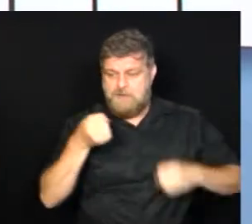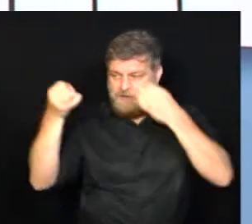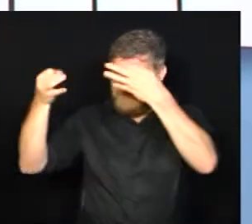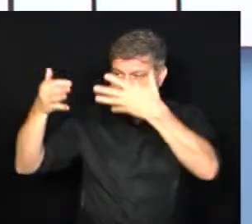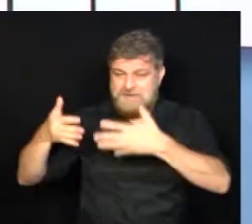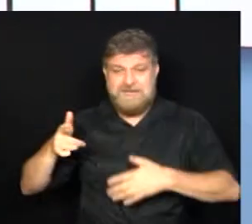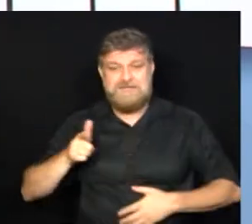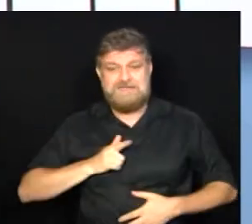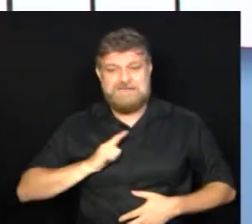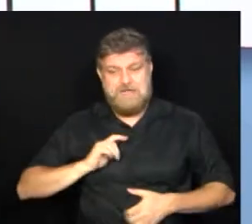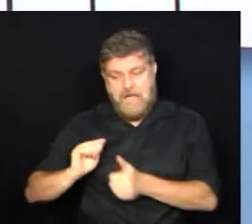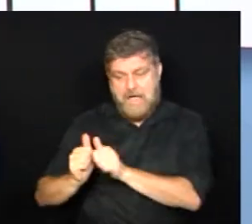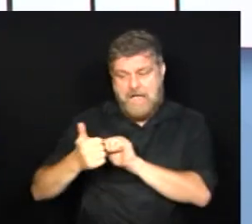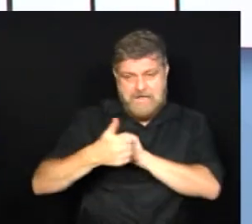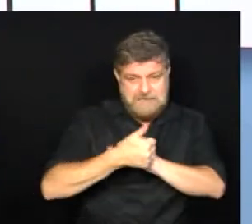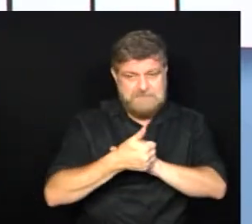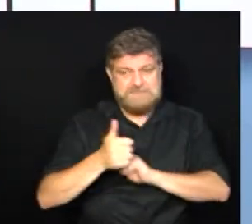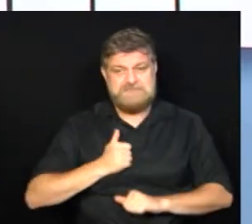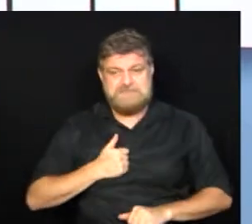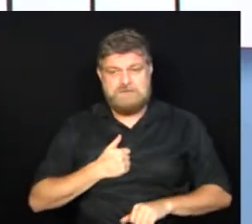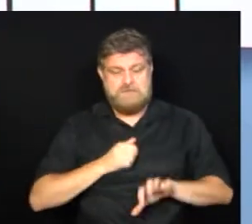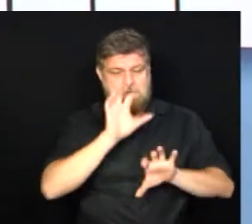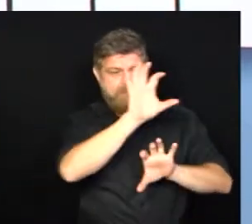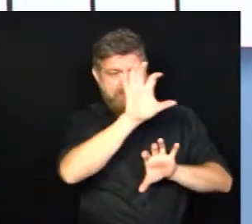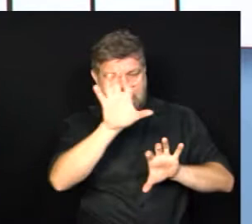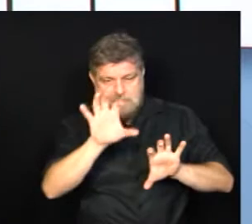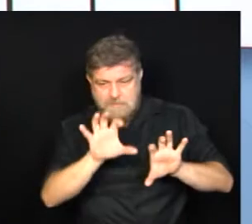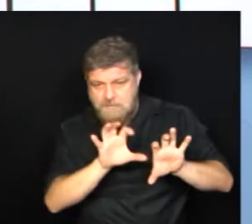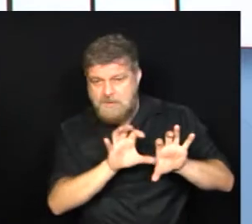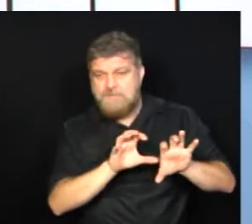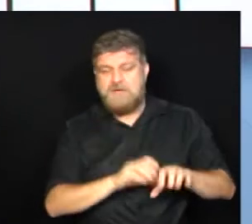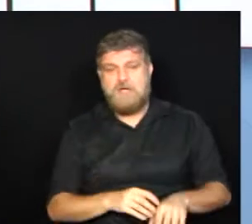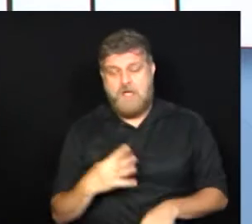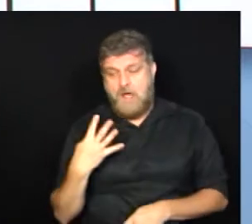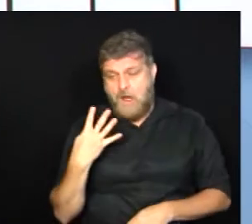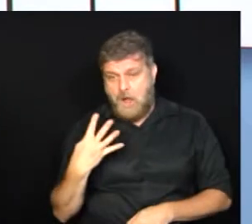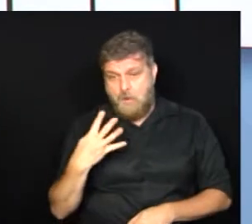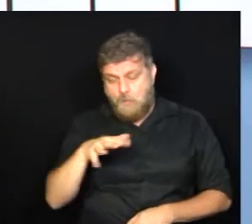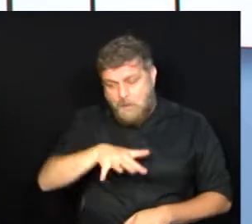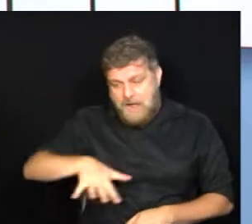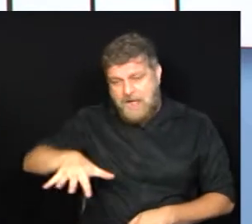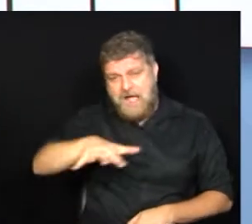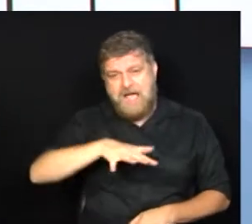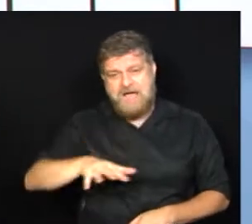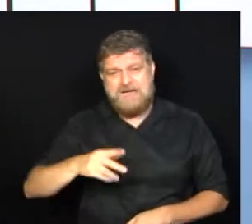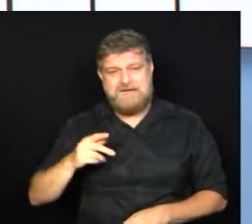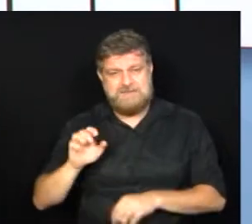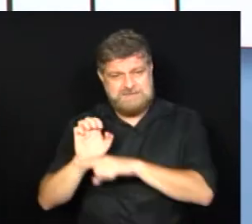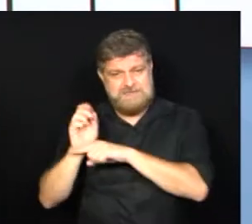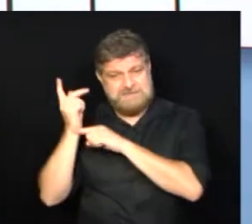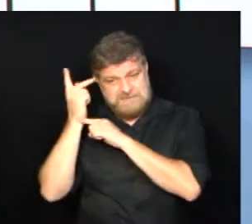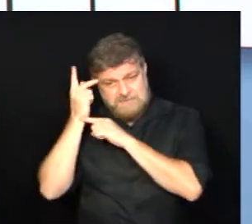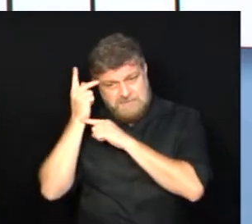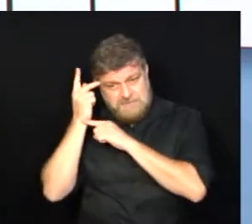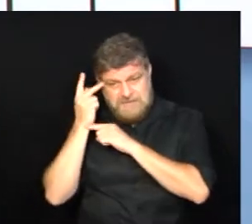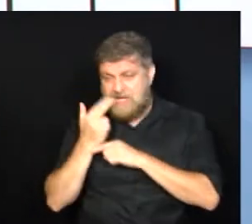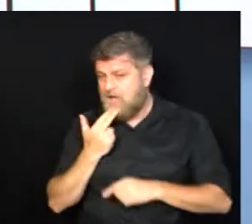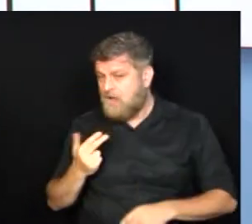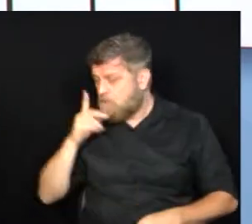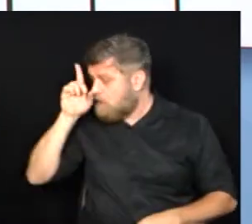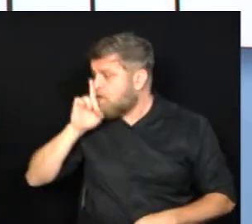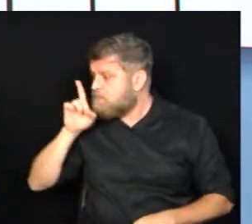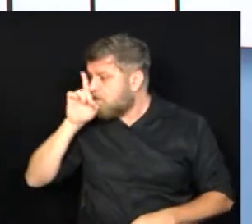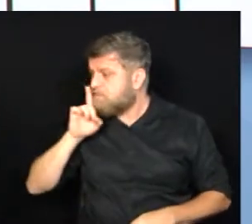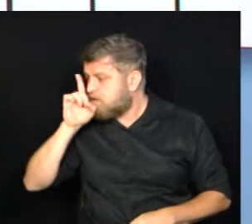nova readequação, da classificação, e 4 regiões agora que estavam na fase amarela